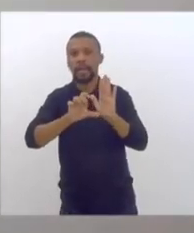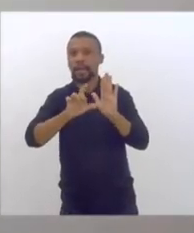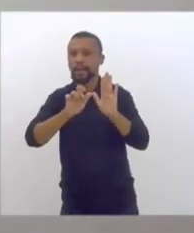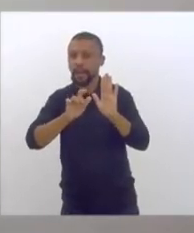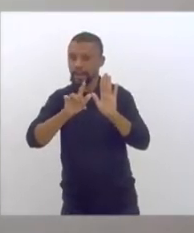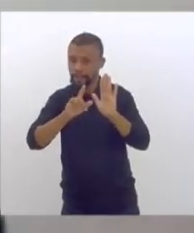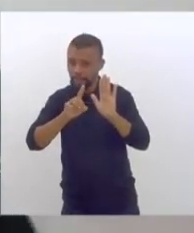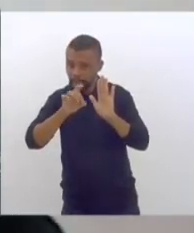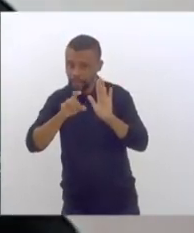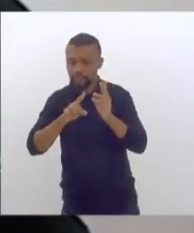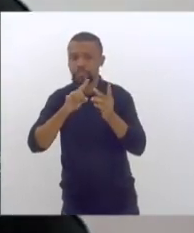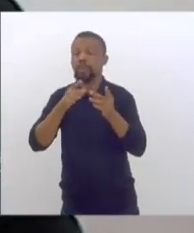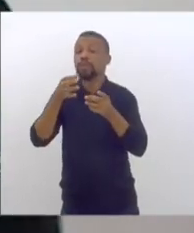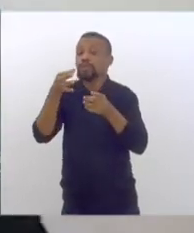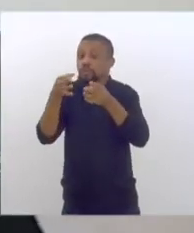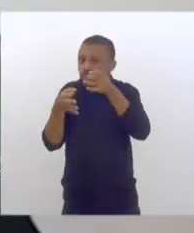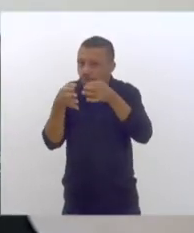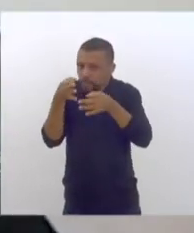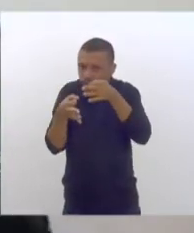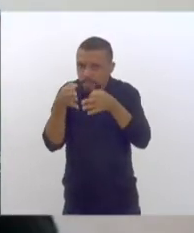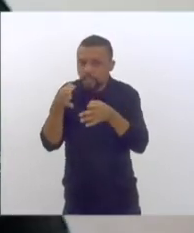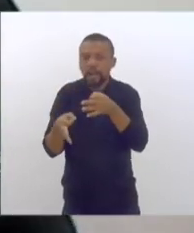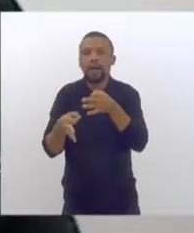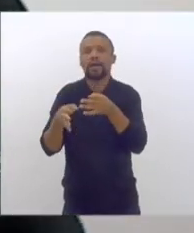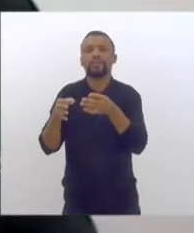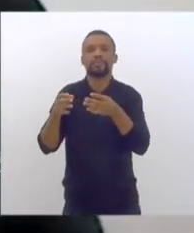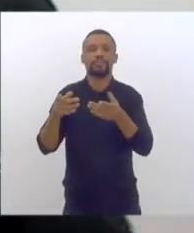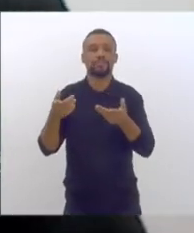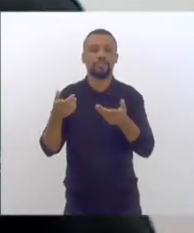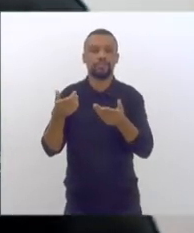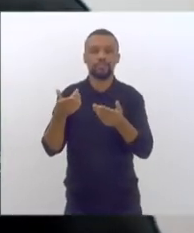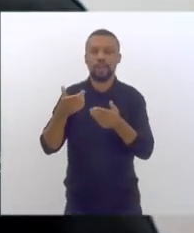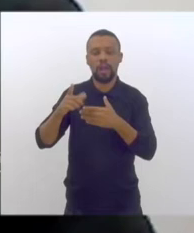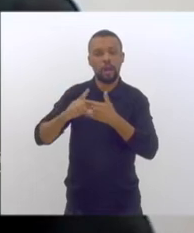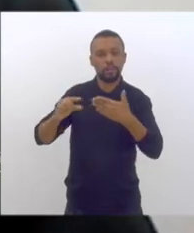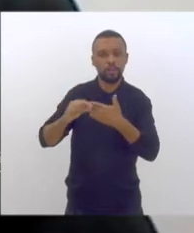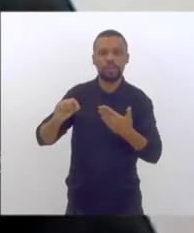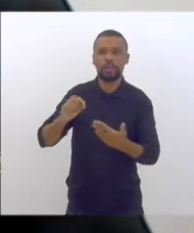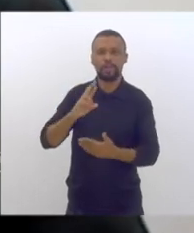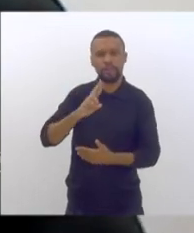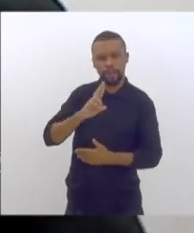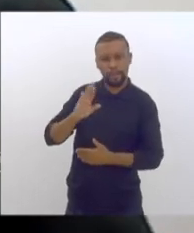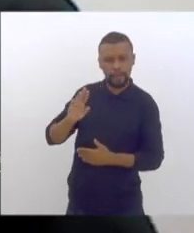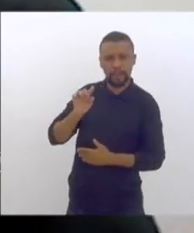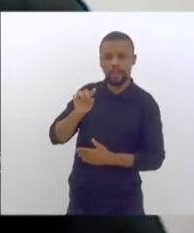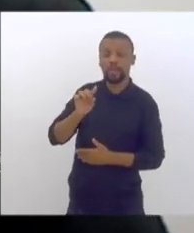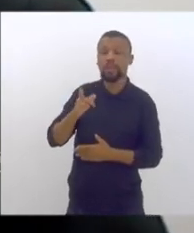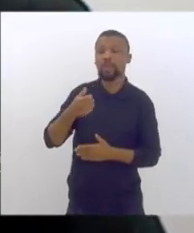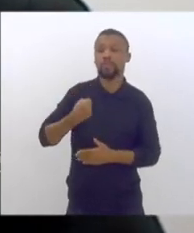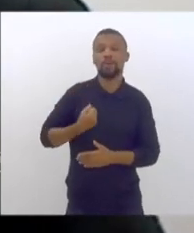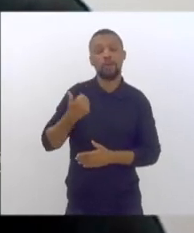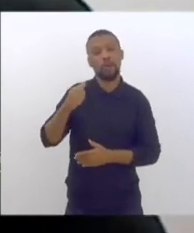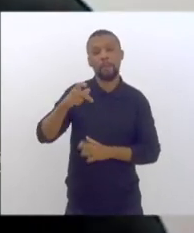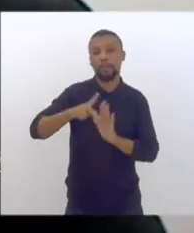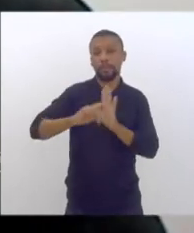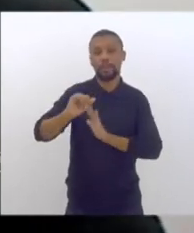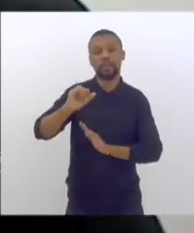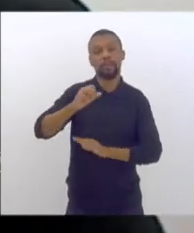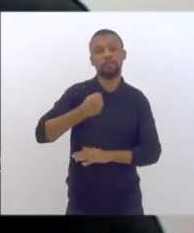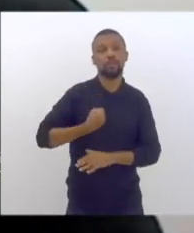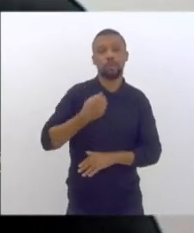relatoria ainda e tu Barcelar nº 11 projeto de lei nº